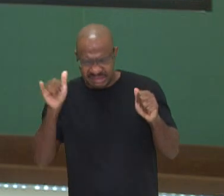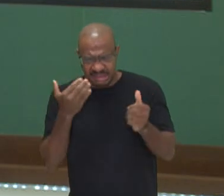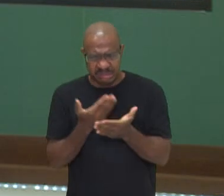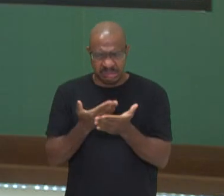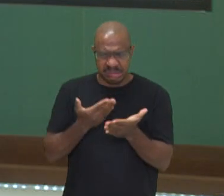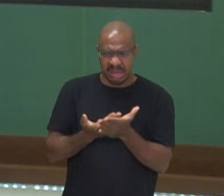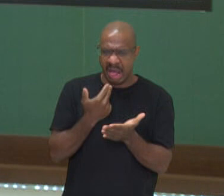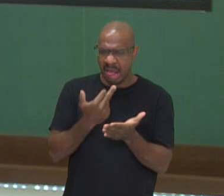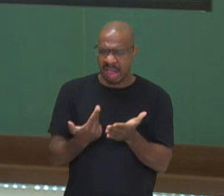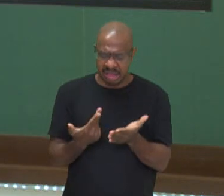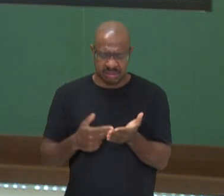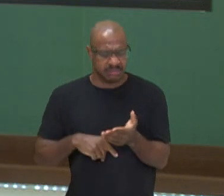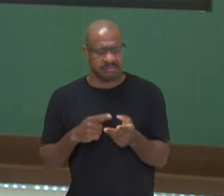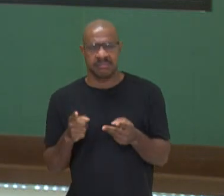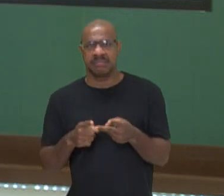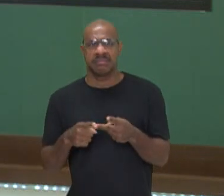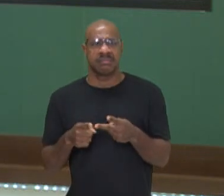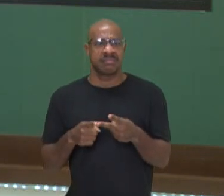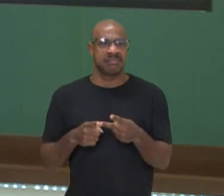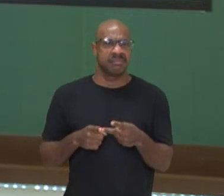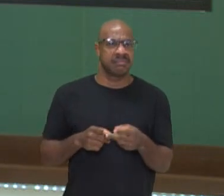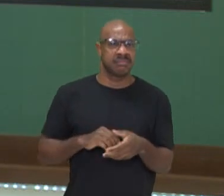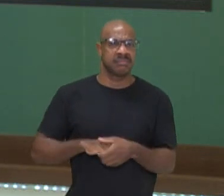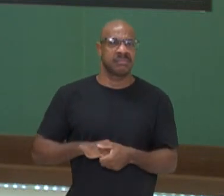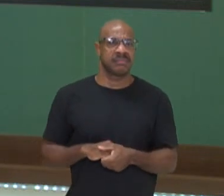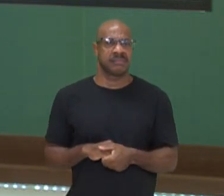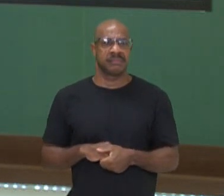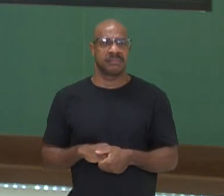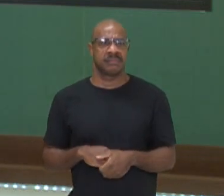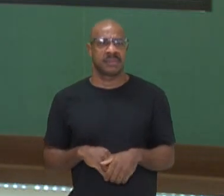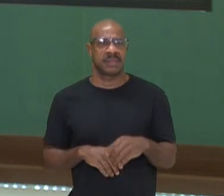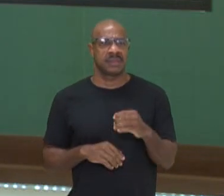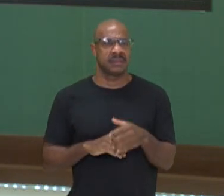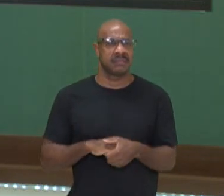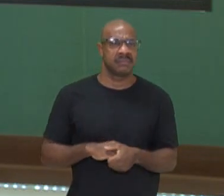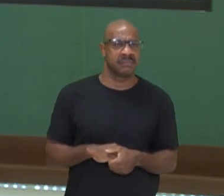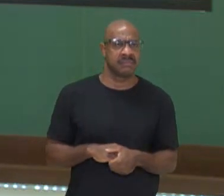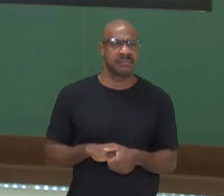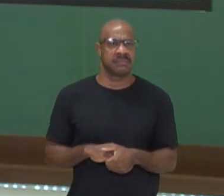isso? E a letra B, as consequências de estudar uma terceira língua.